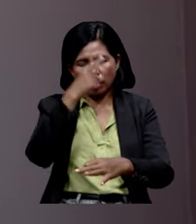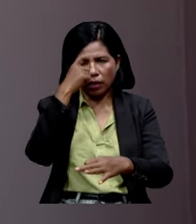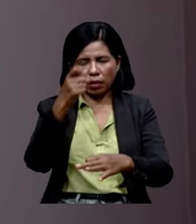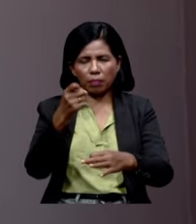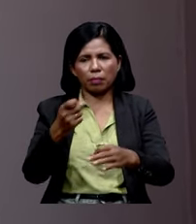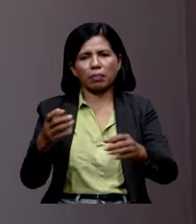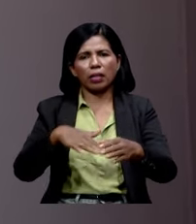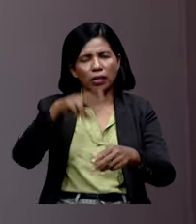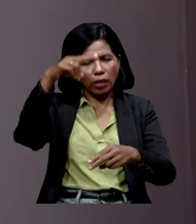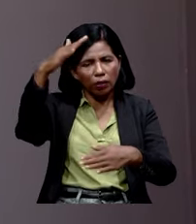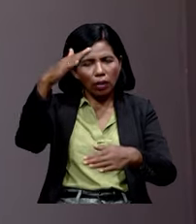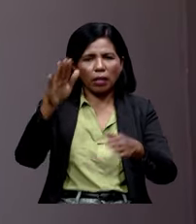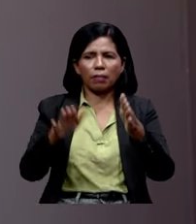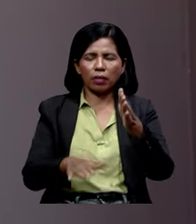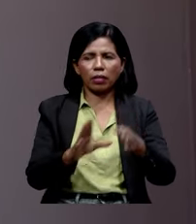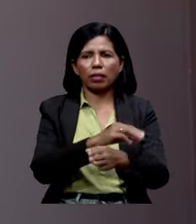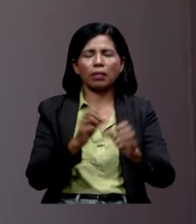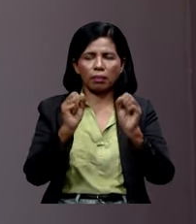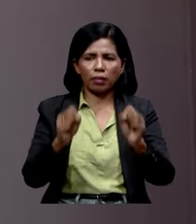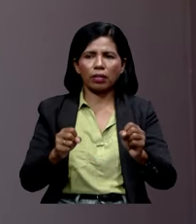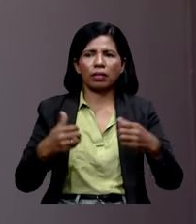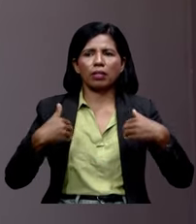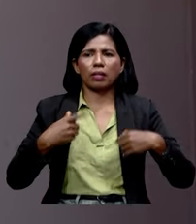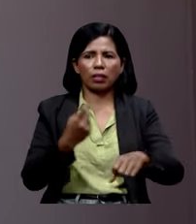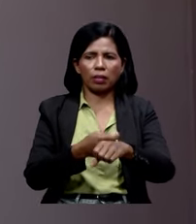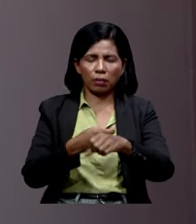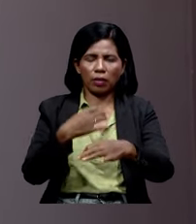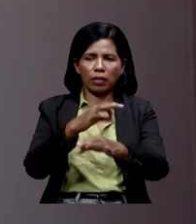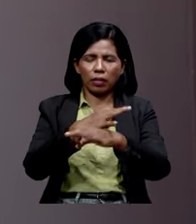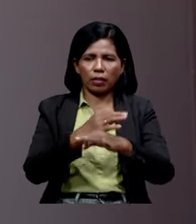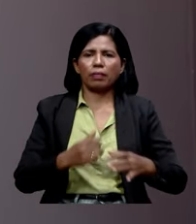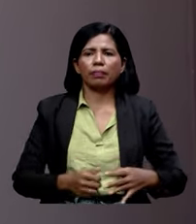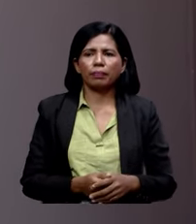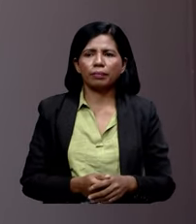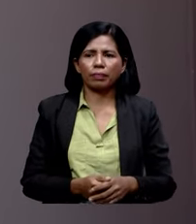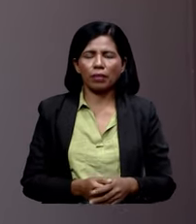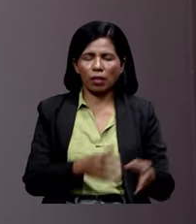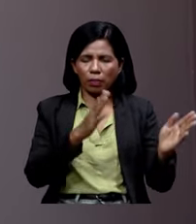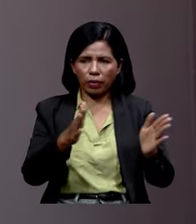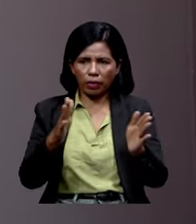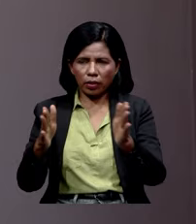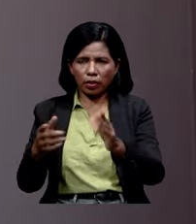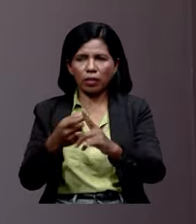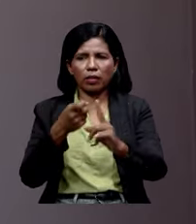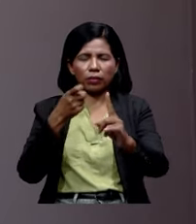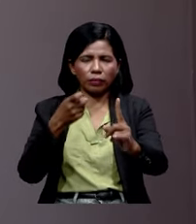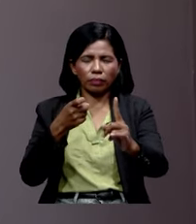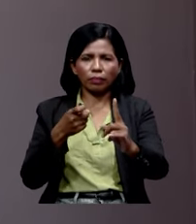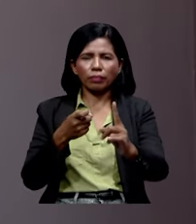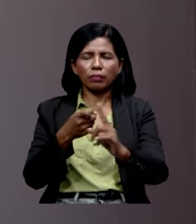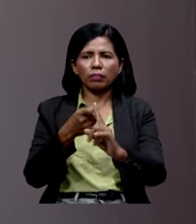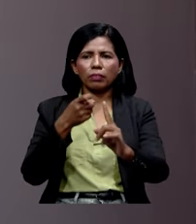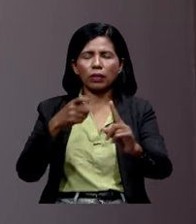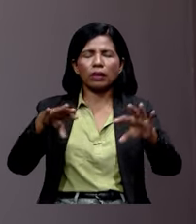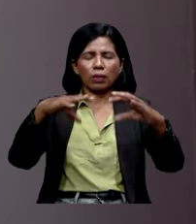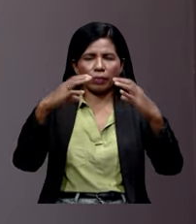kliu kabada kliu então pelo menos iha tempo ato bele hadia. Portanto ninia processo ne den husi usi